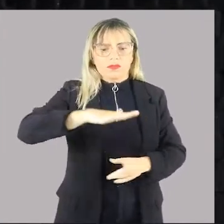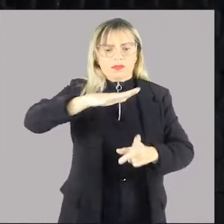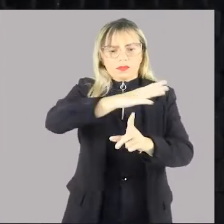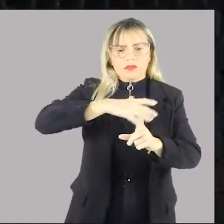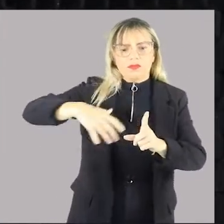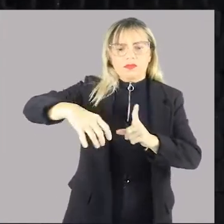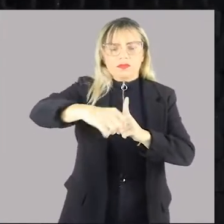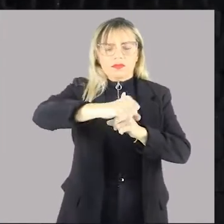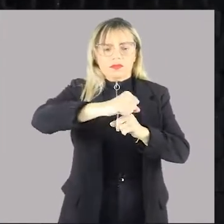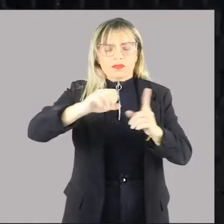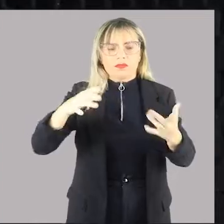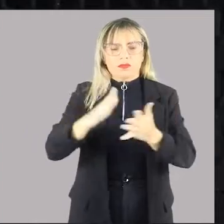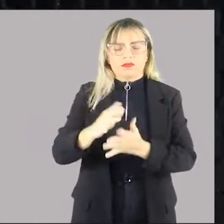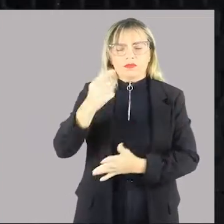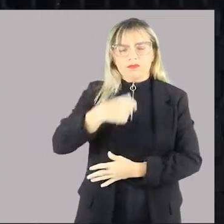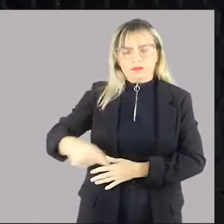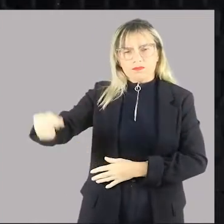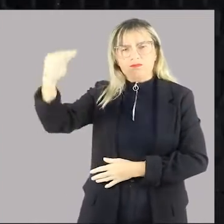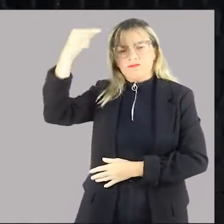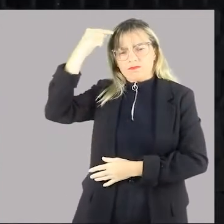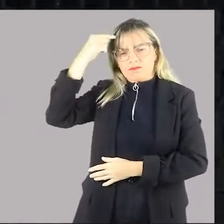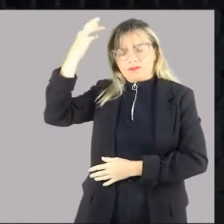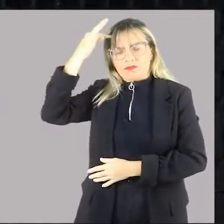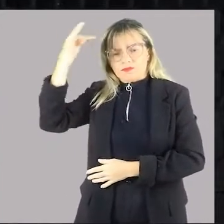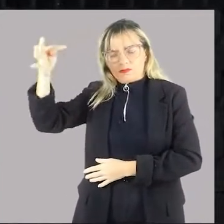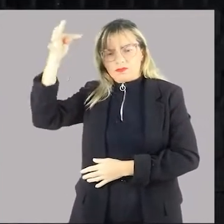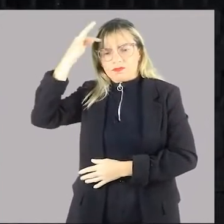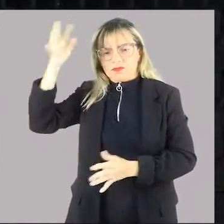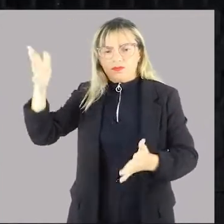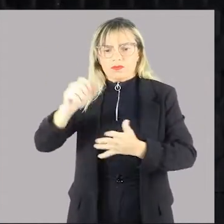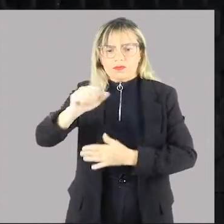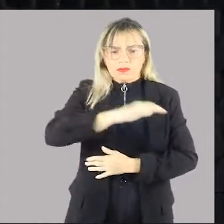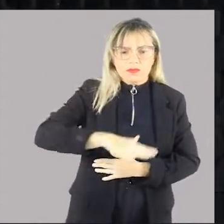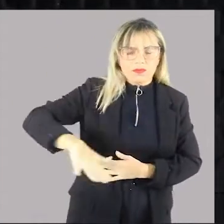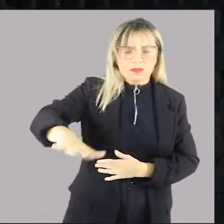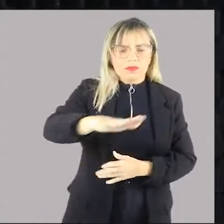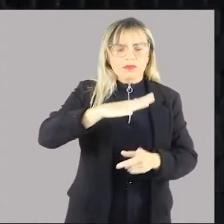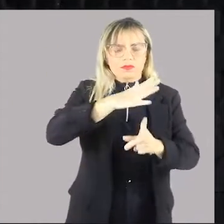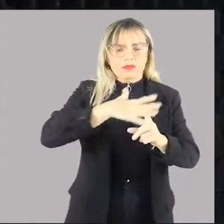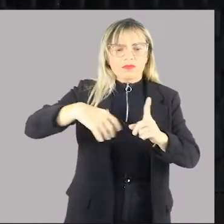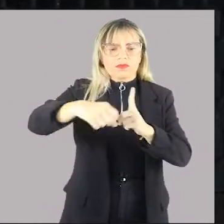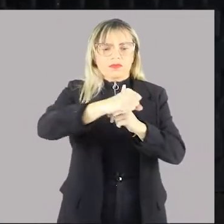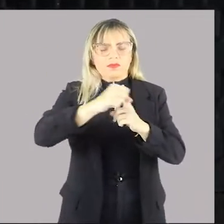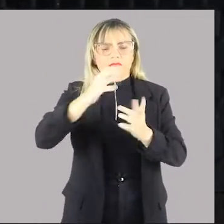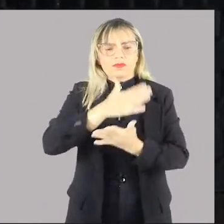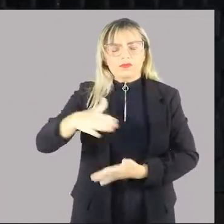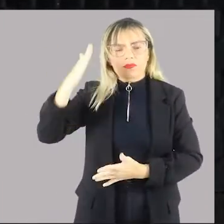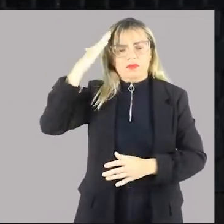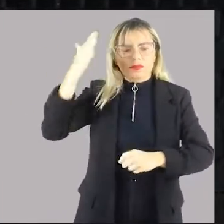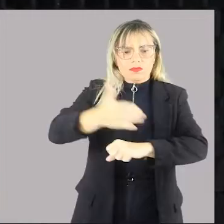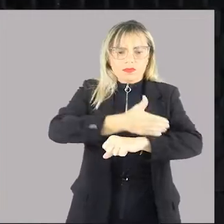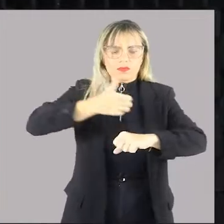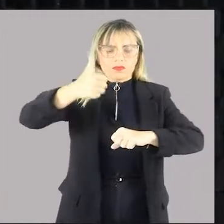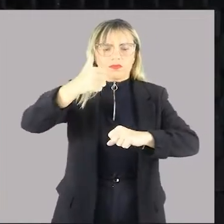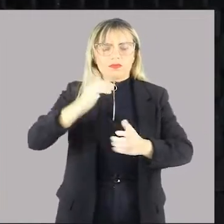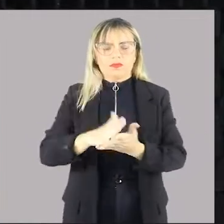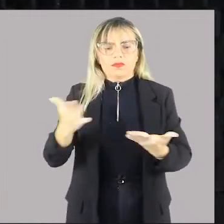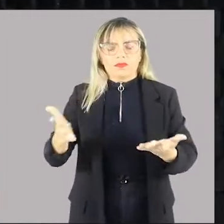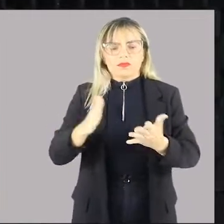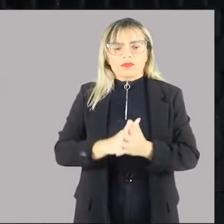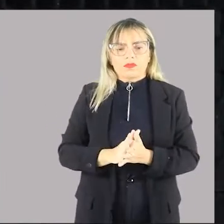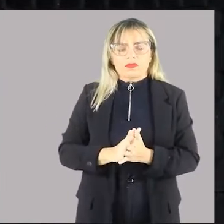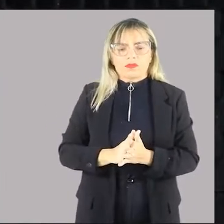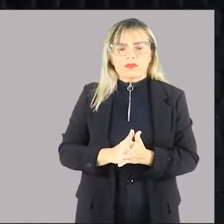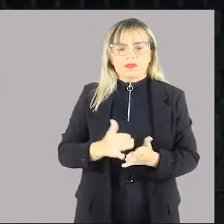sociologia, pensadores do campo da sociologia, para poder compreender melhor essa dinâmica